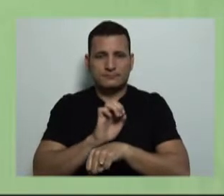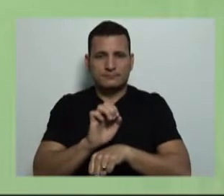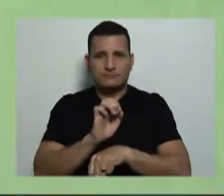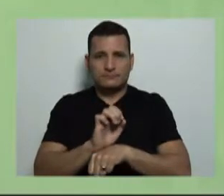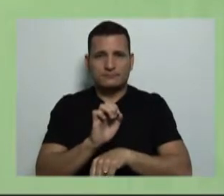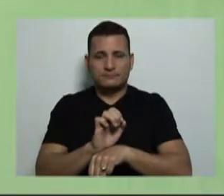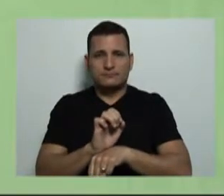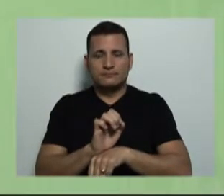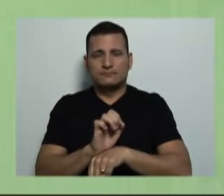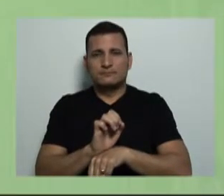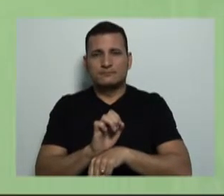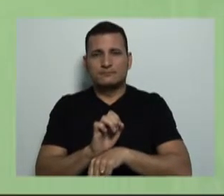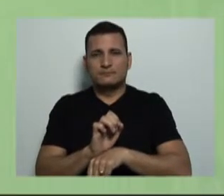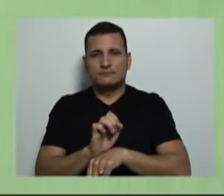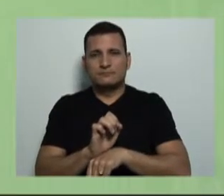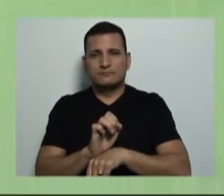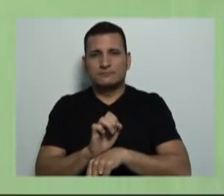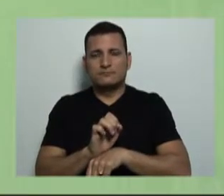supervisionado,